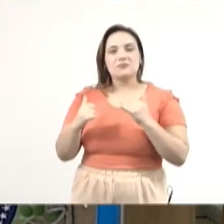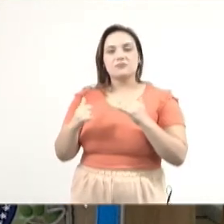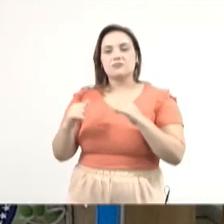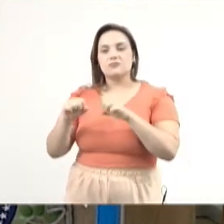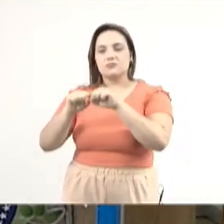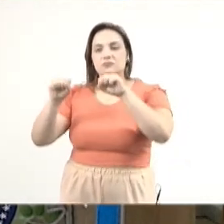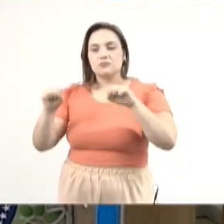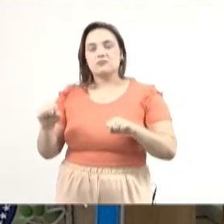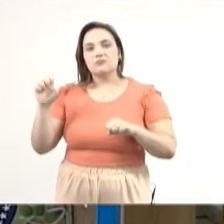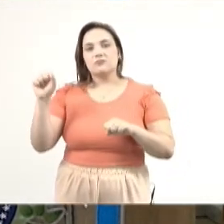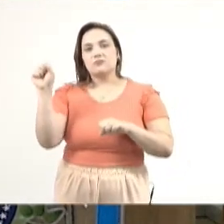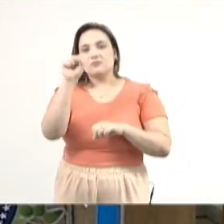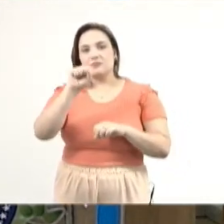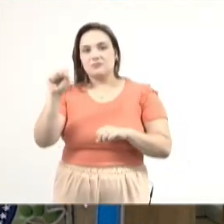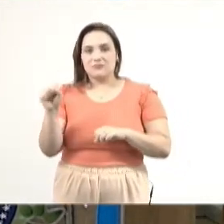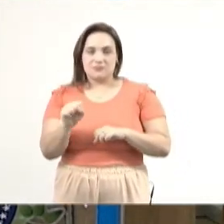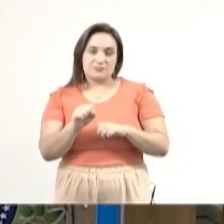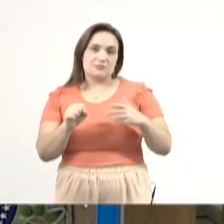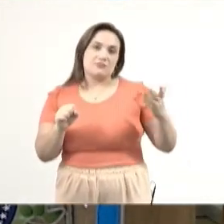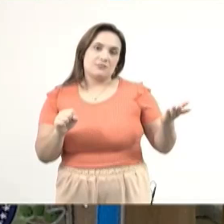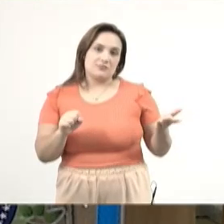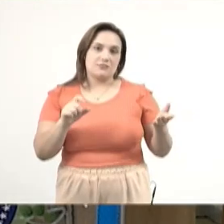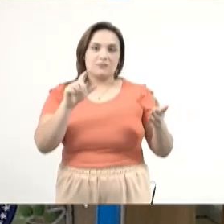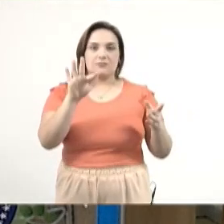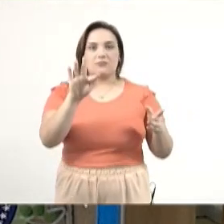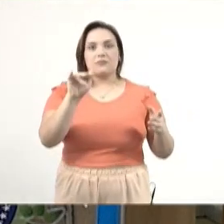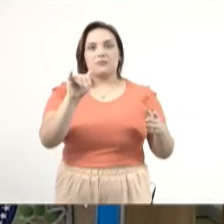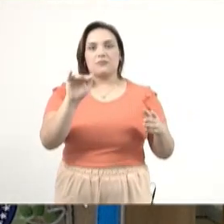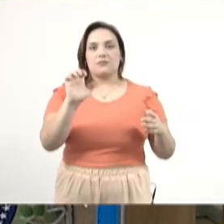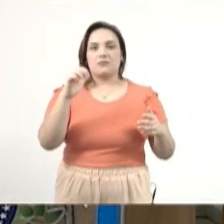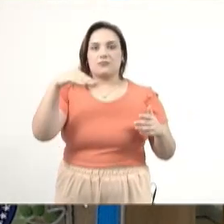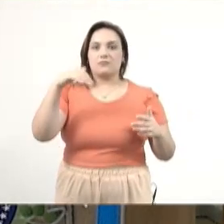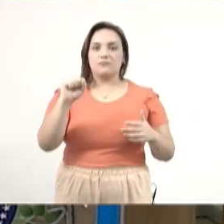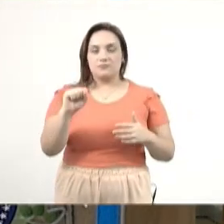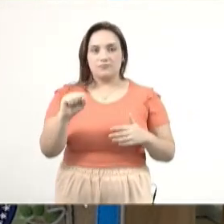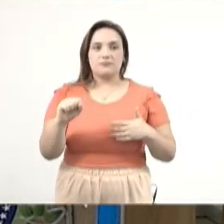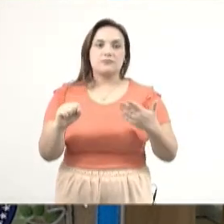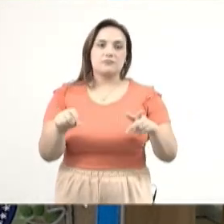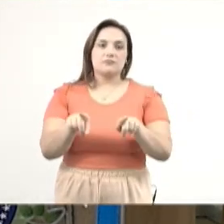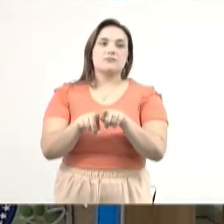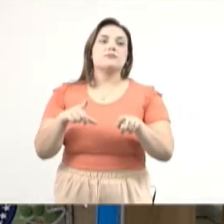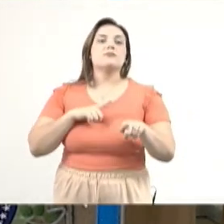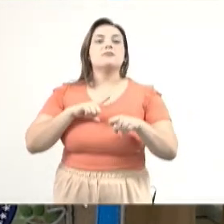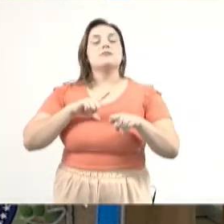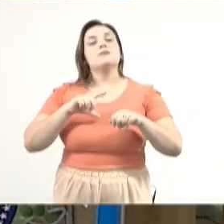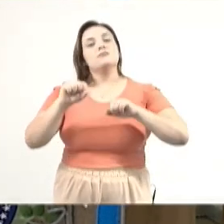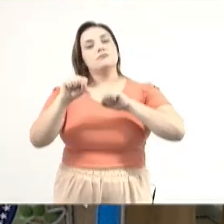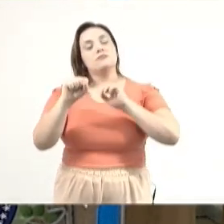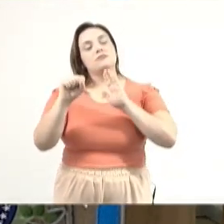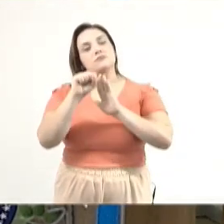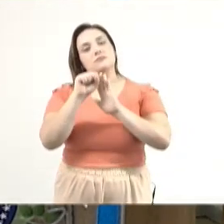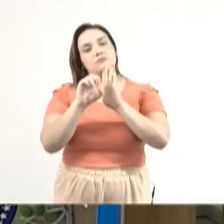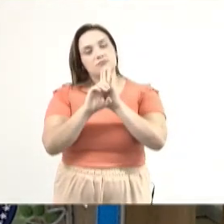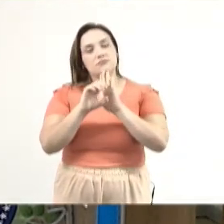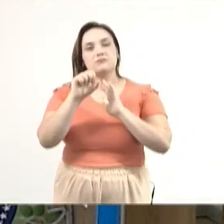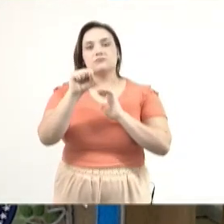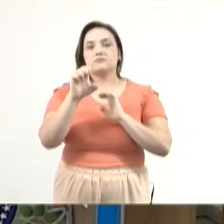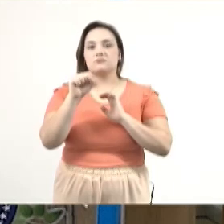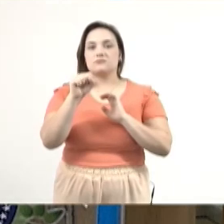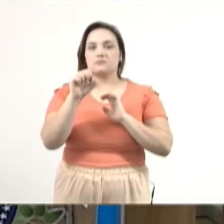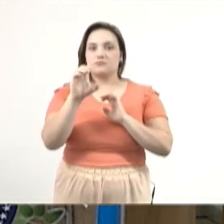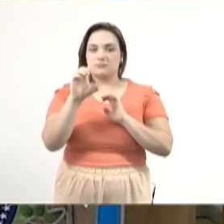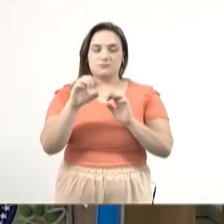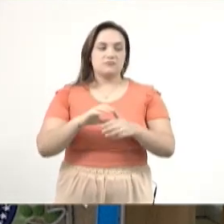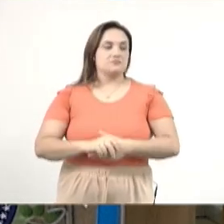S, FIEMS, por exemplo, que é a FIEMS, né? Tem o SESC, por exemplo, né? Também esse sistema, que é o